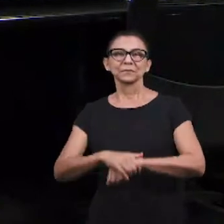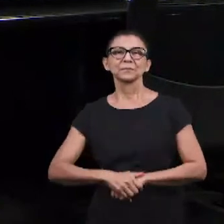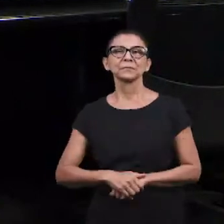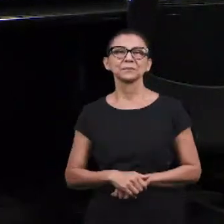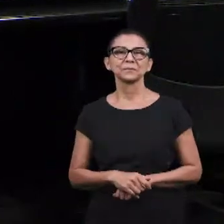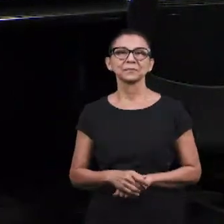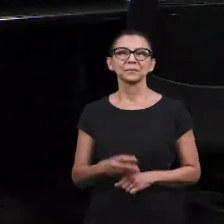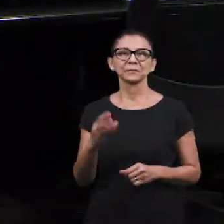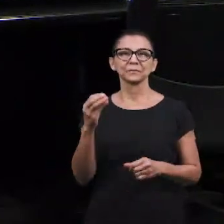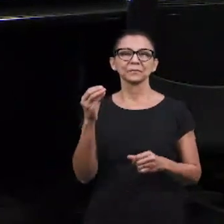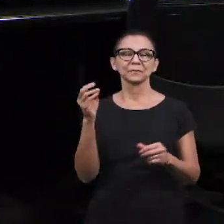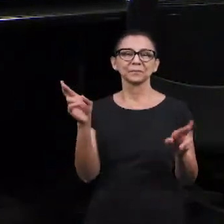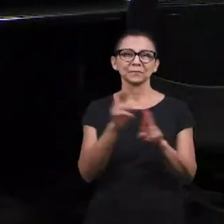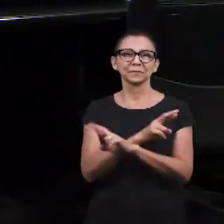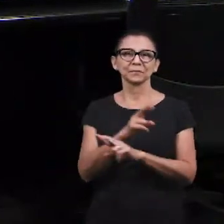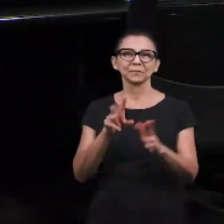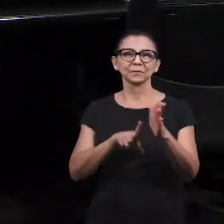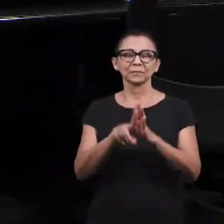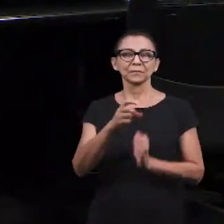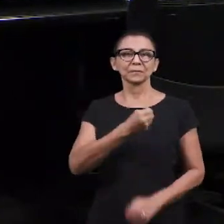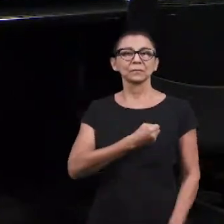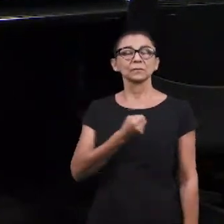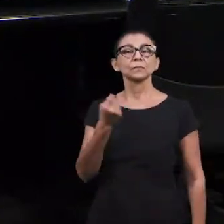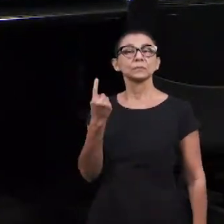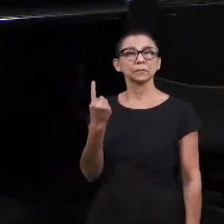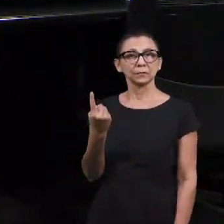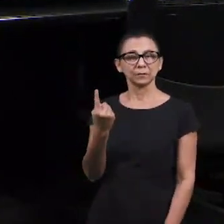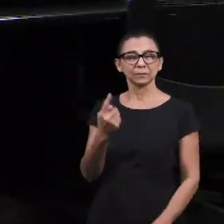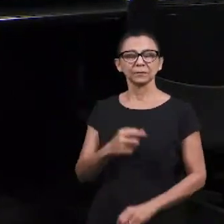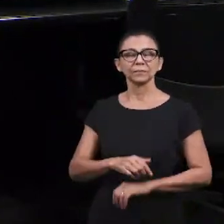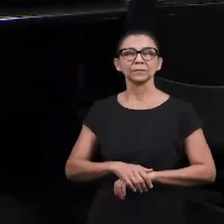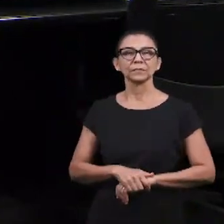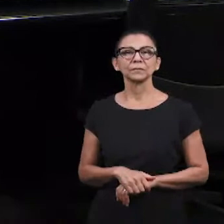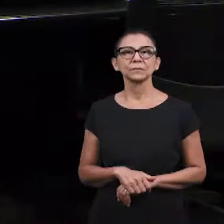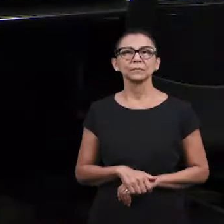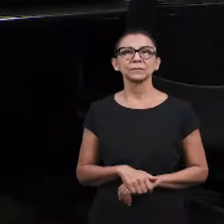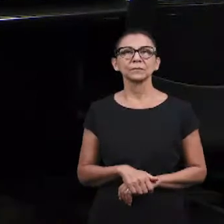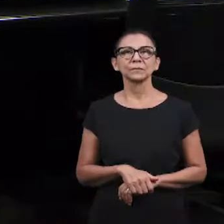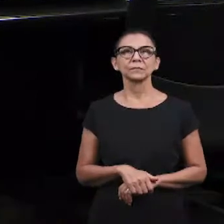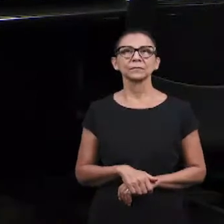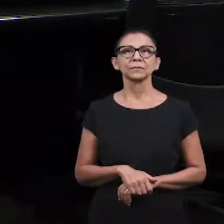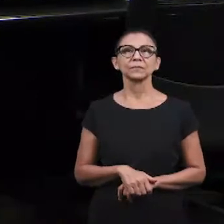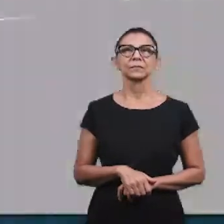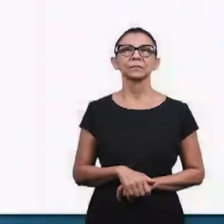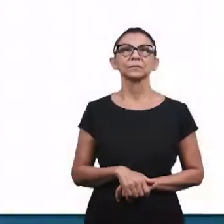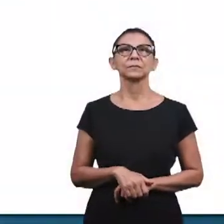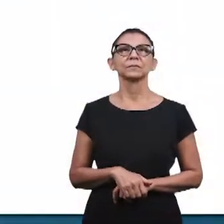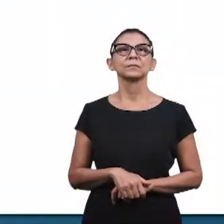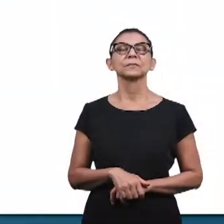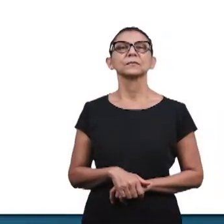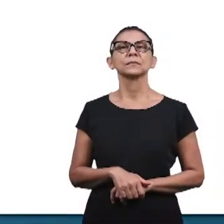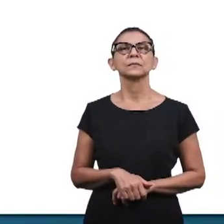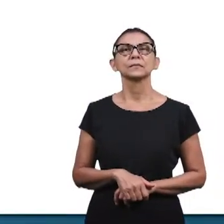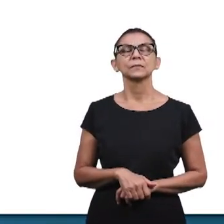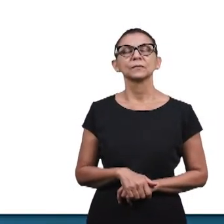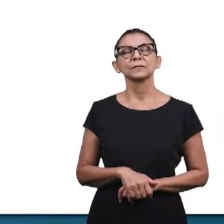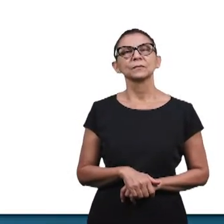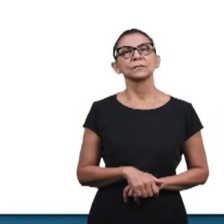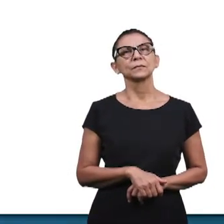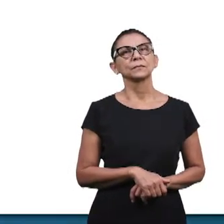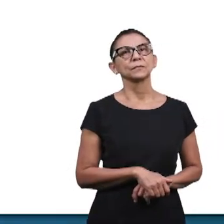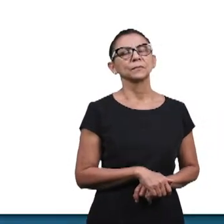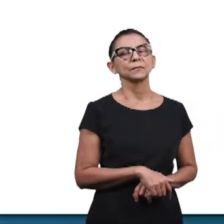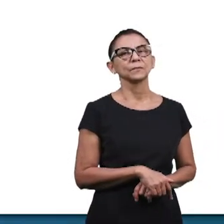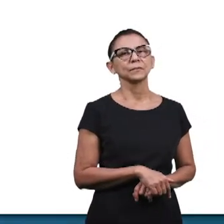à pergunta número 1. E a pergunta número 1, essa pergunta diz assim: qual o nome